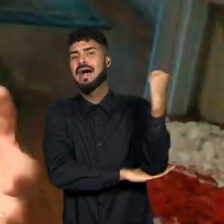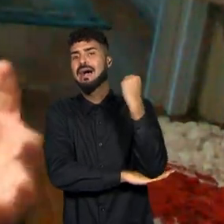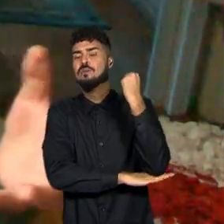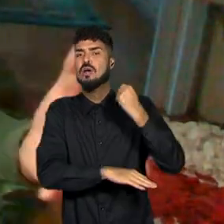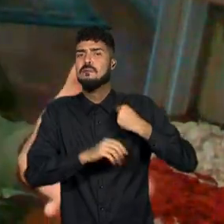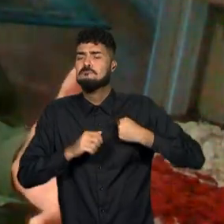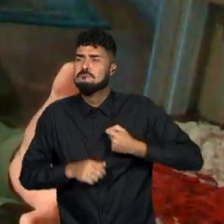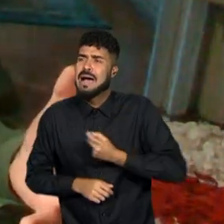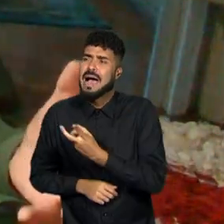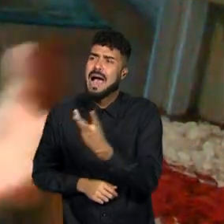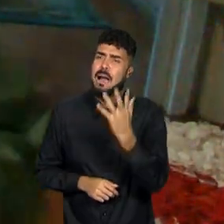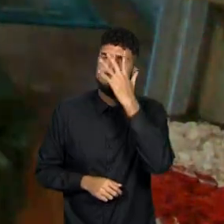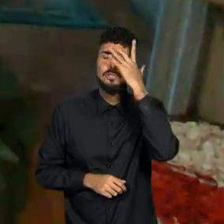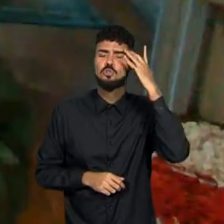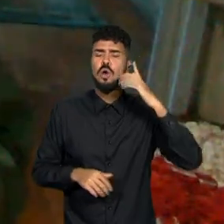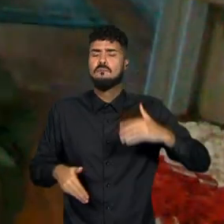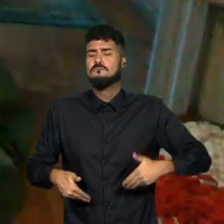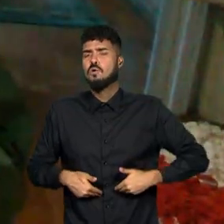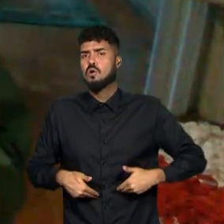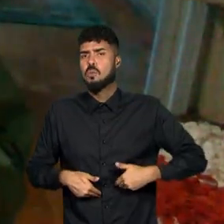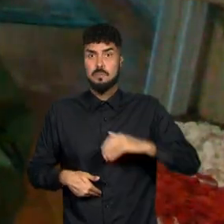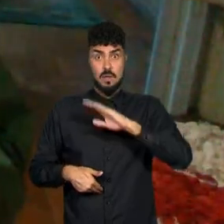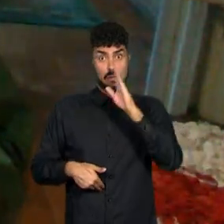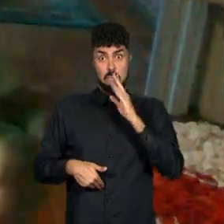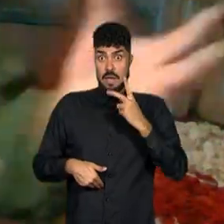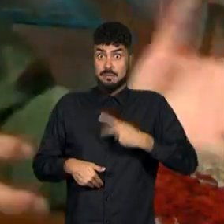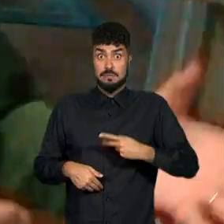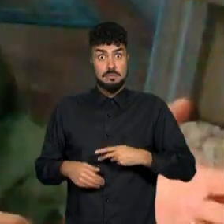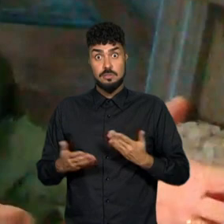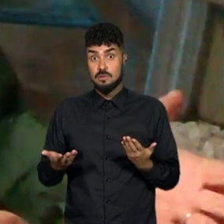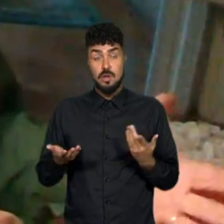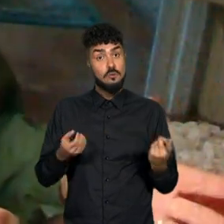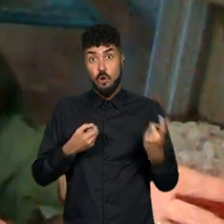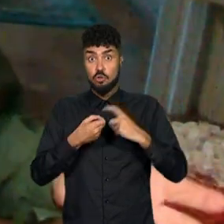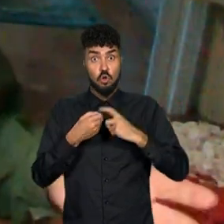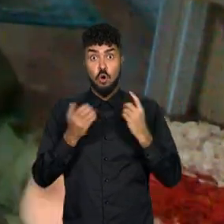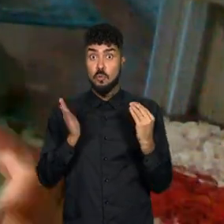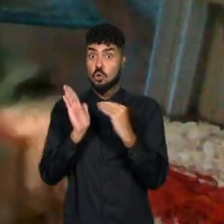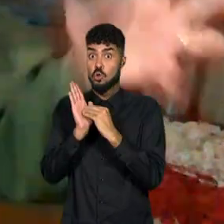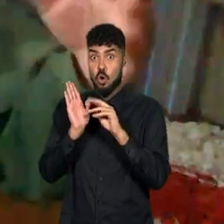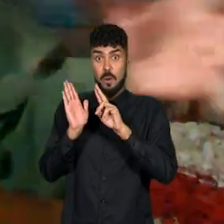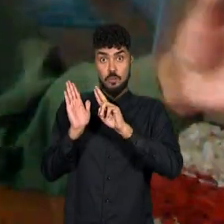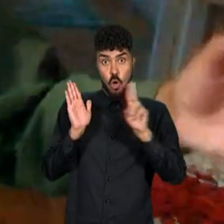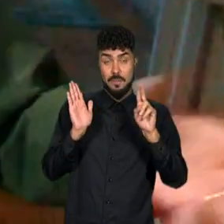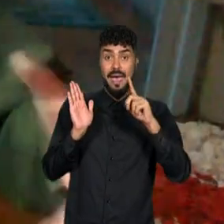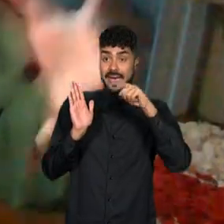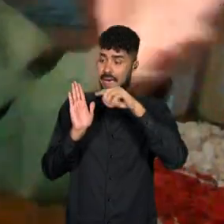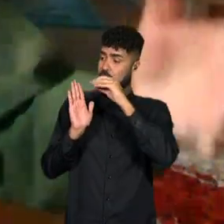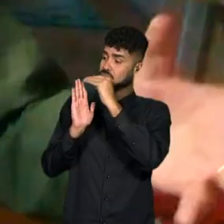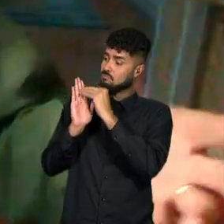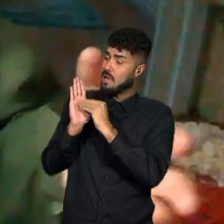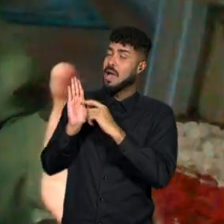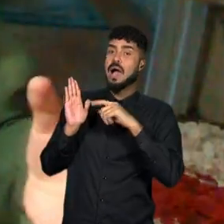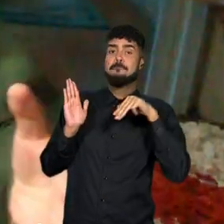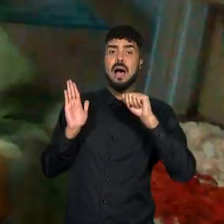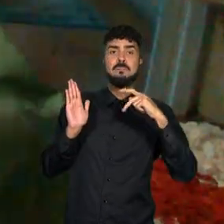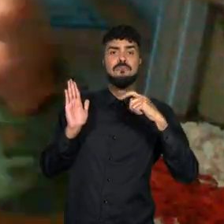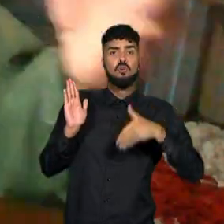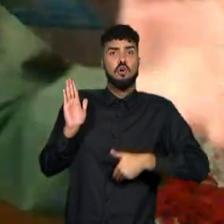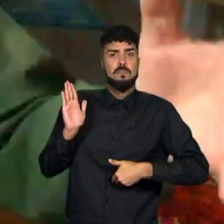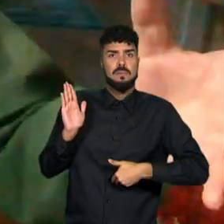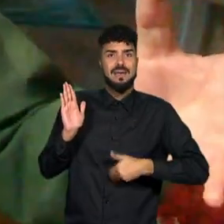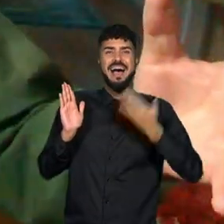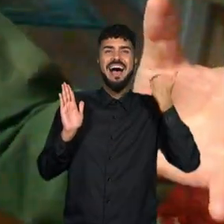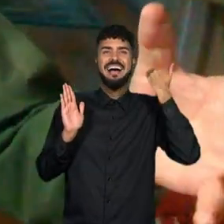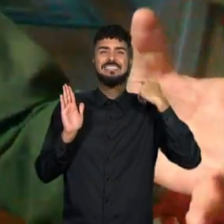de pessoas com fome, mesmo no Brasil, que voltou a participar, está no mapa da fome, que já tinha saído, e